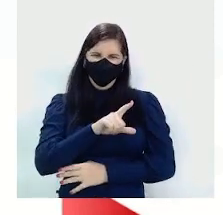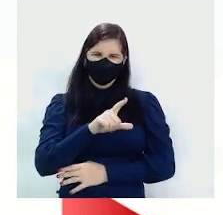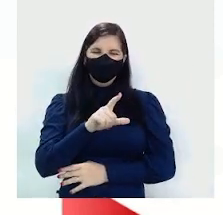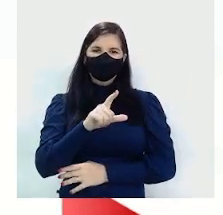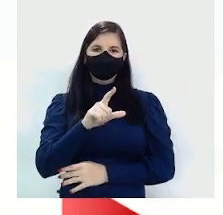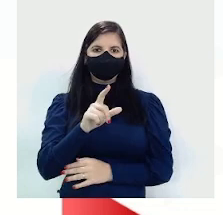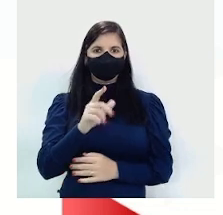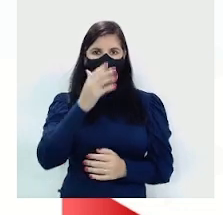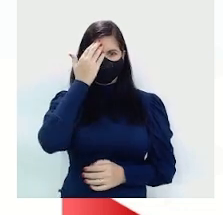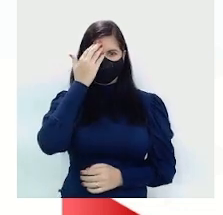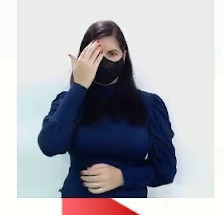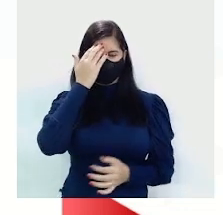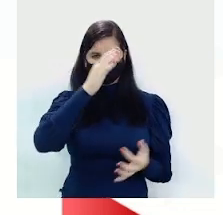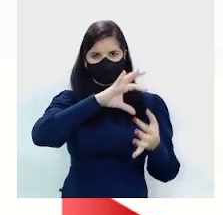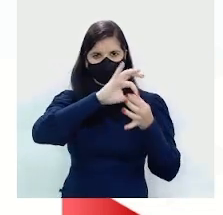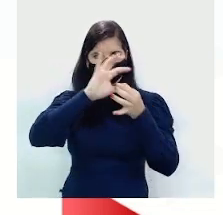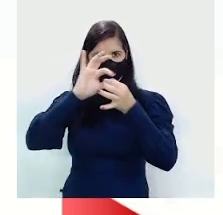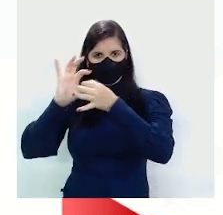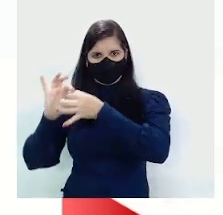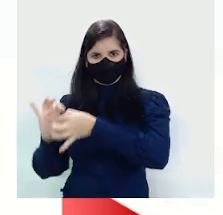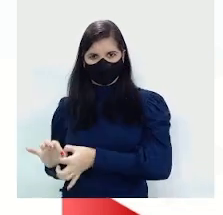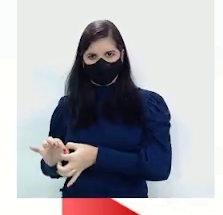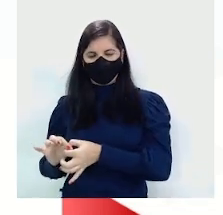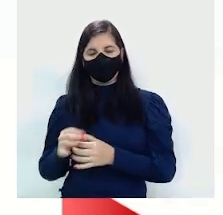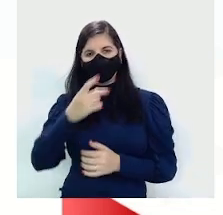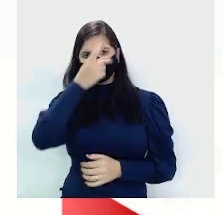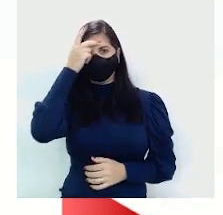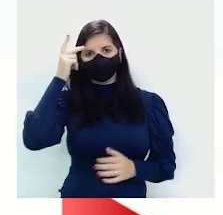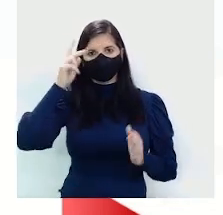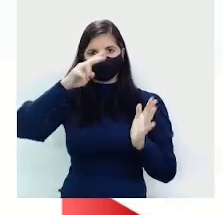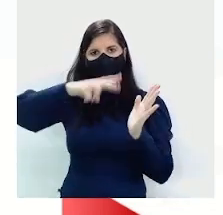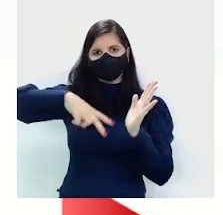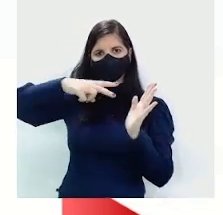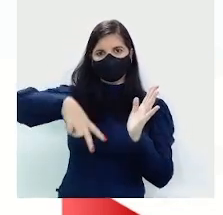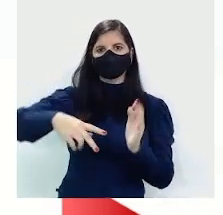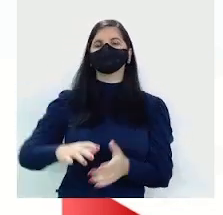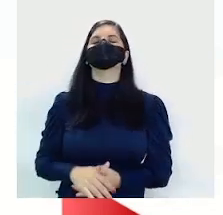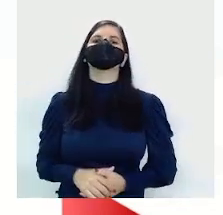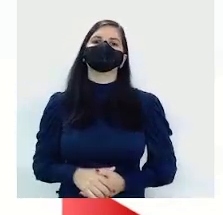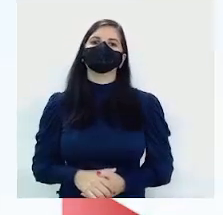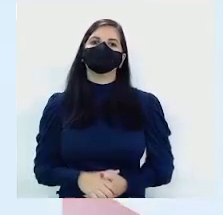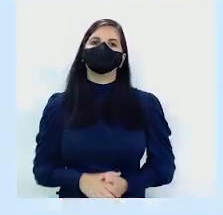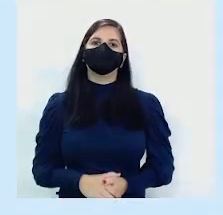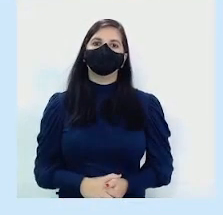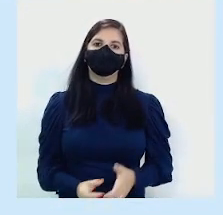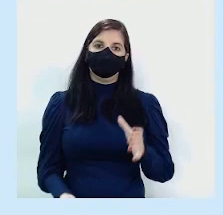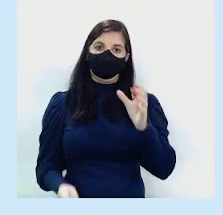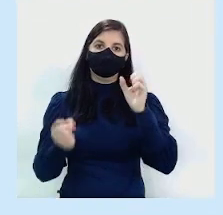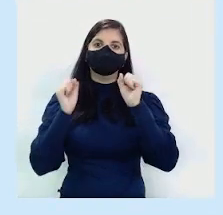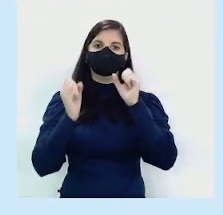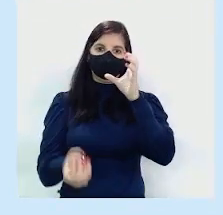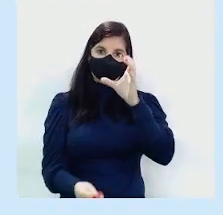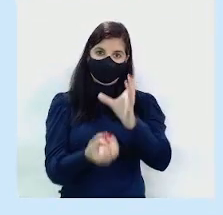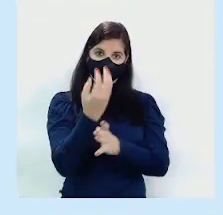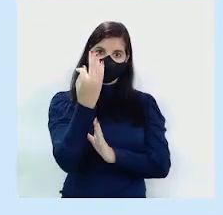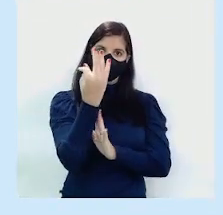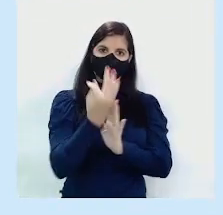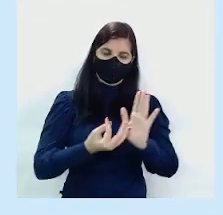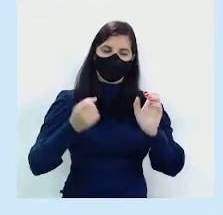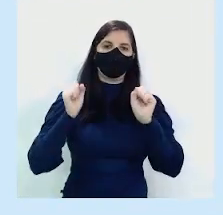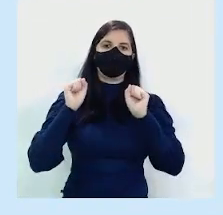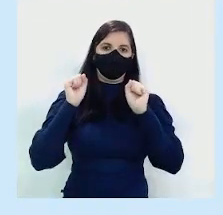a compreensão do leitor. Gente, então veja bem, nós podemos produzir textos